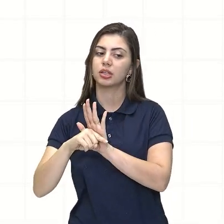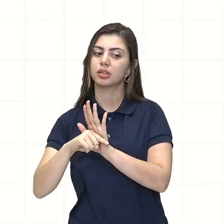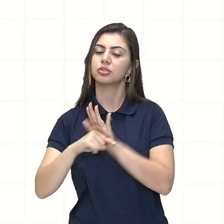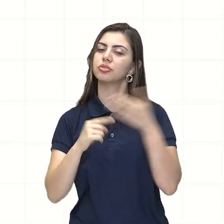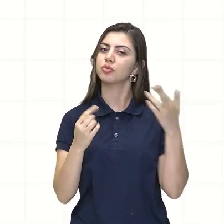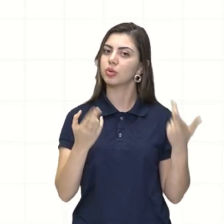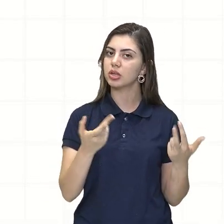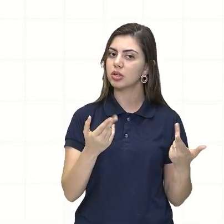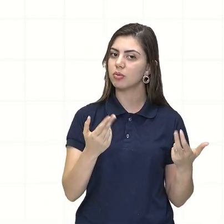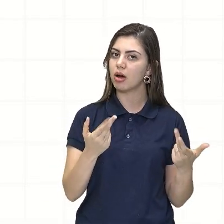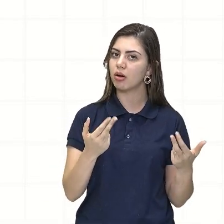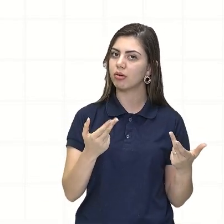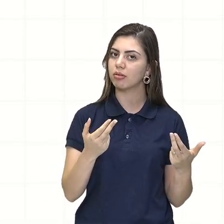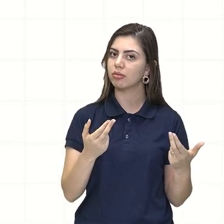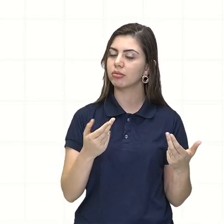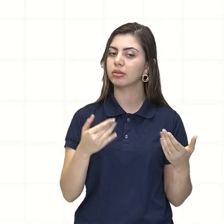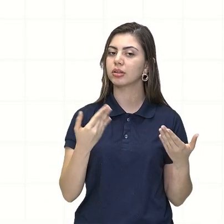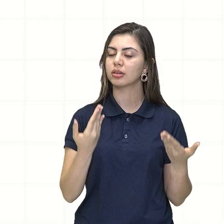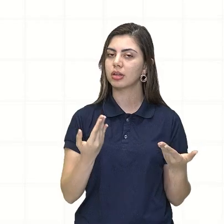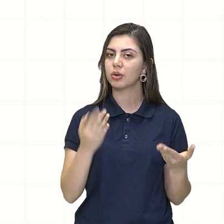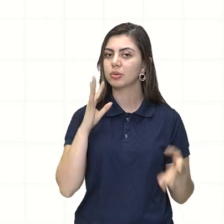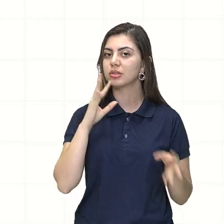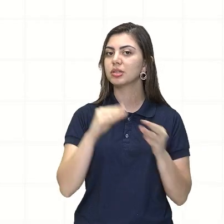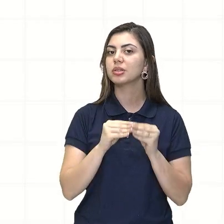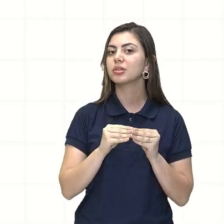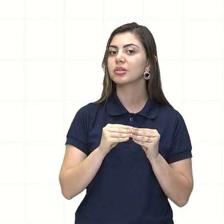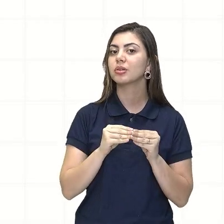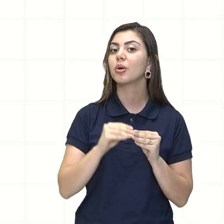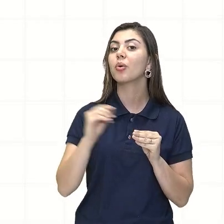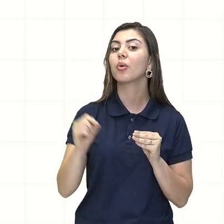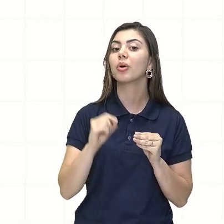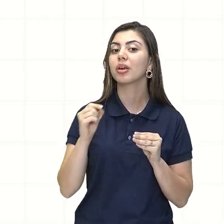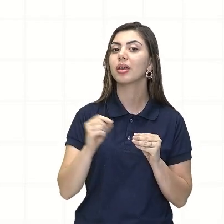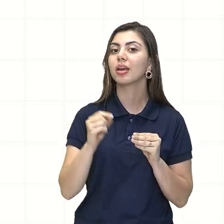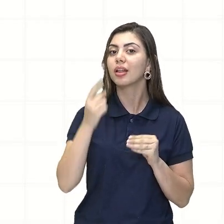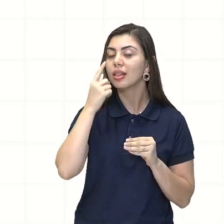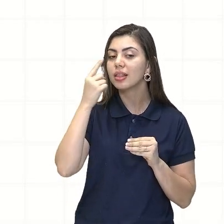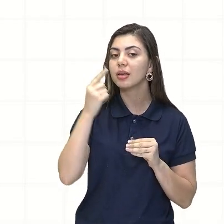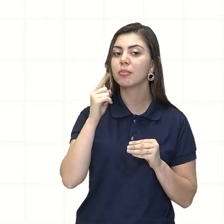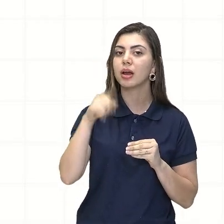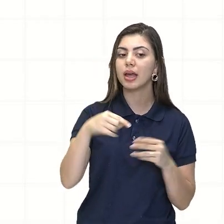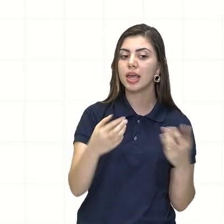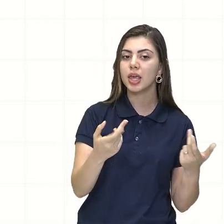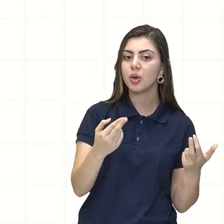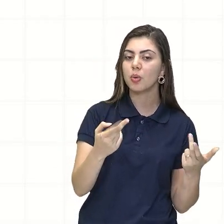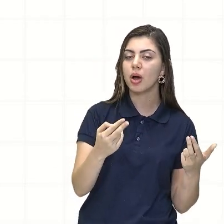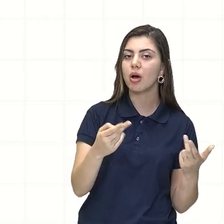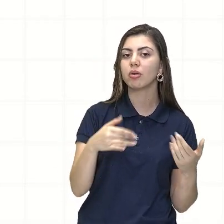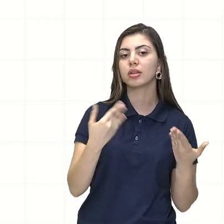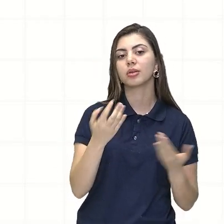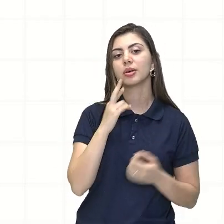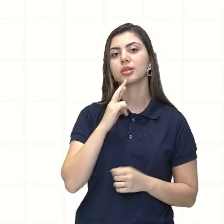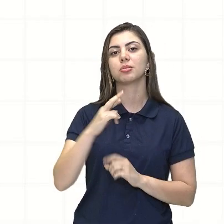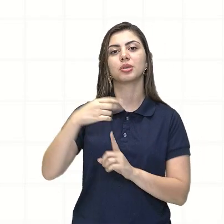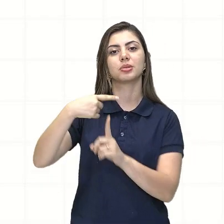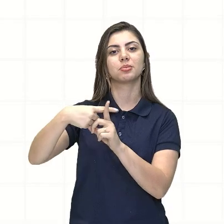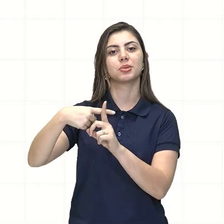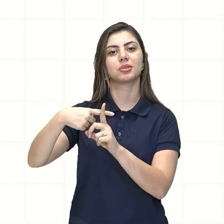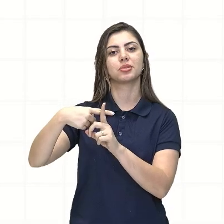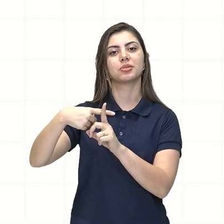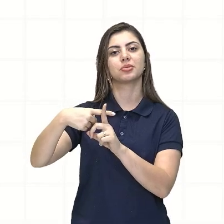sinais negativos. Então, um é menos e o outro é menos. Sinais iguais. Se são iguais,